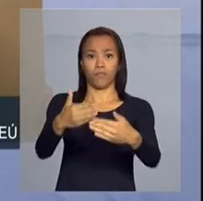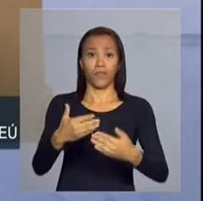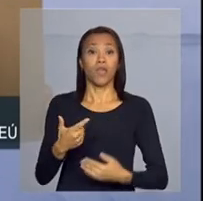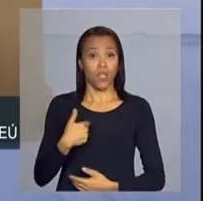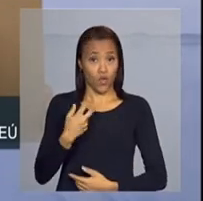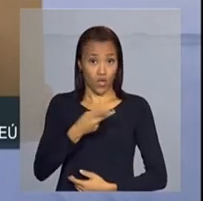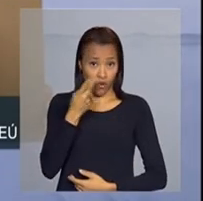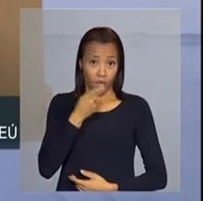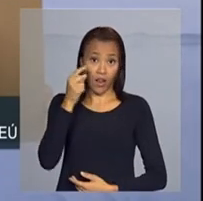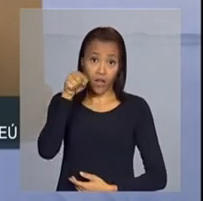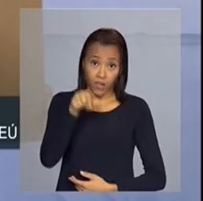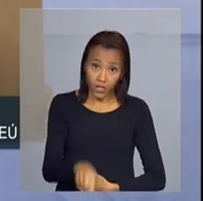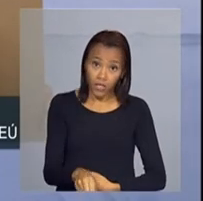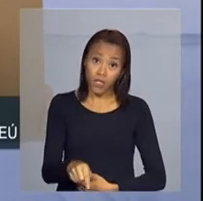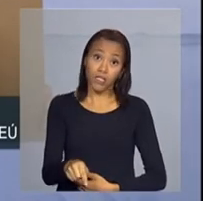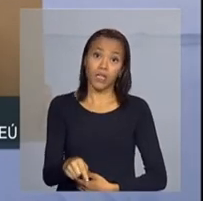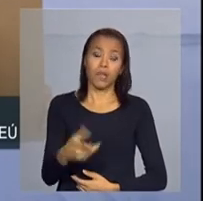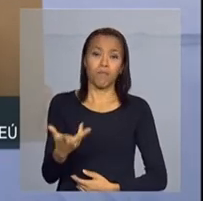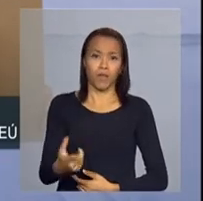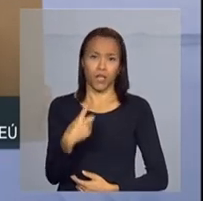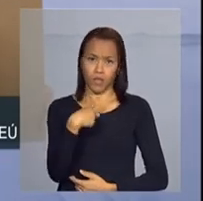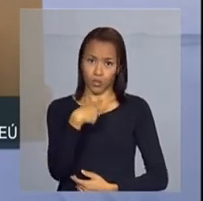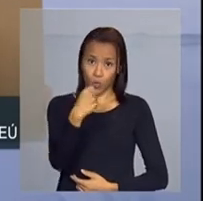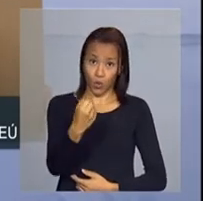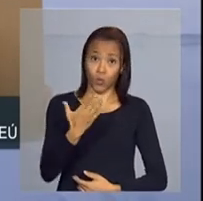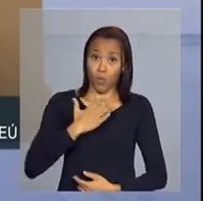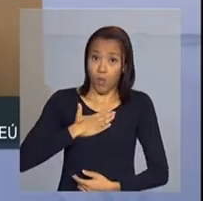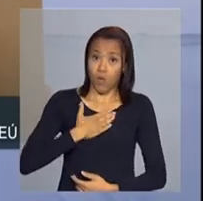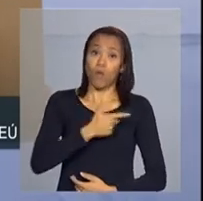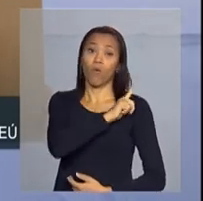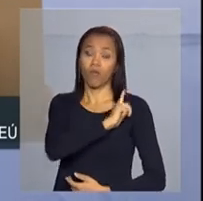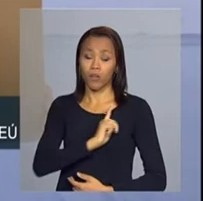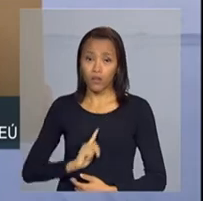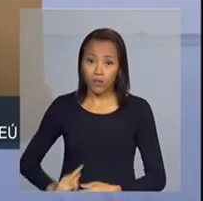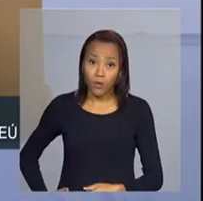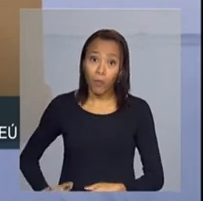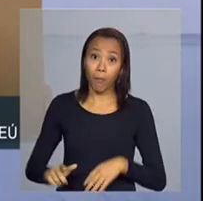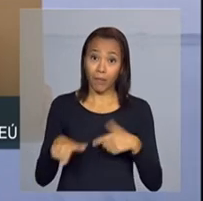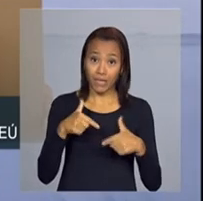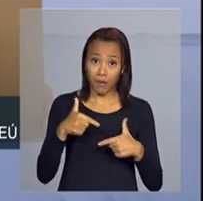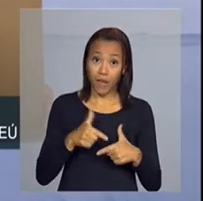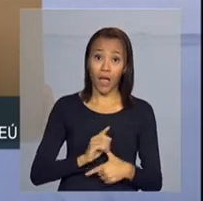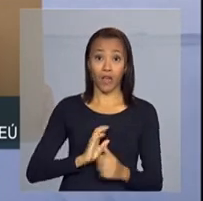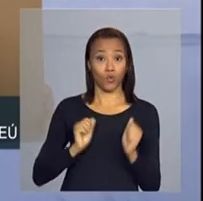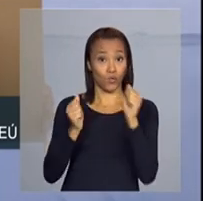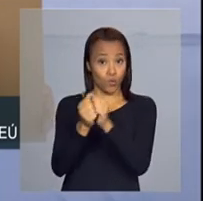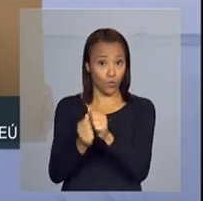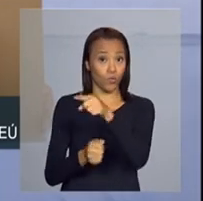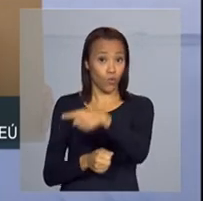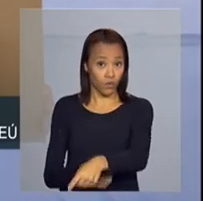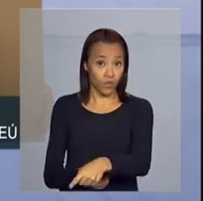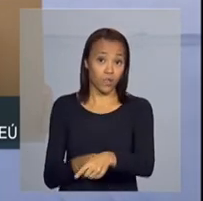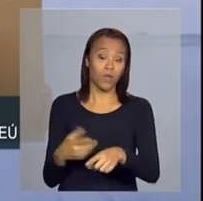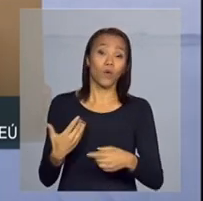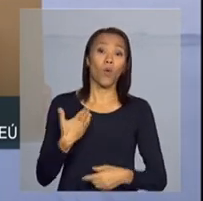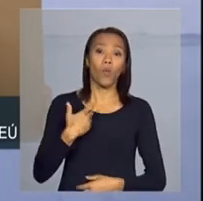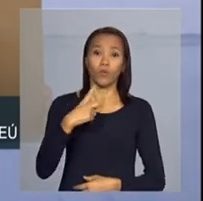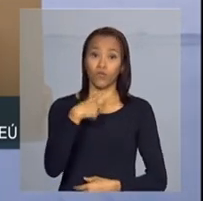honrado pela indicação do meu governador para trabalhar com Vossa Excelência como ministro da Integração